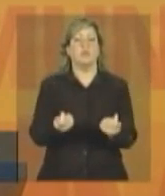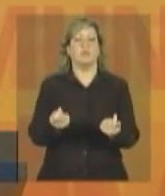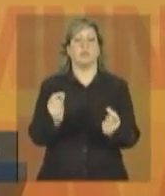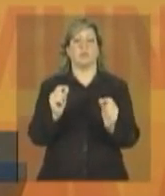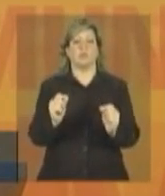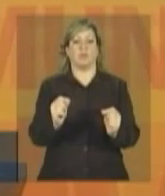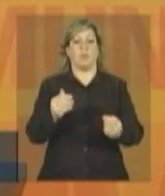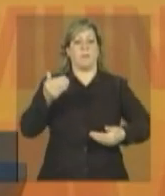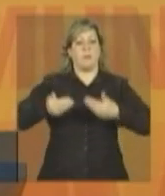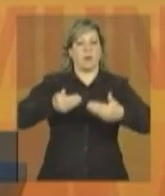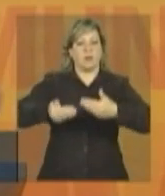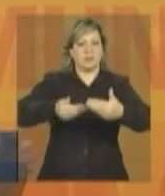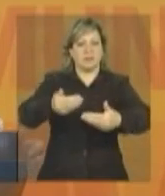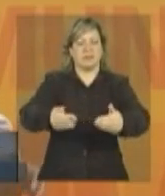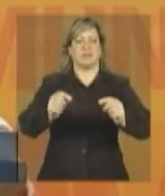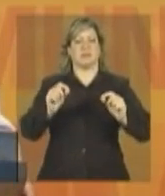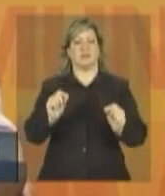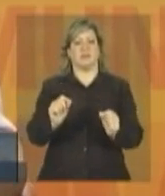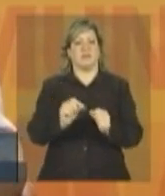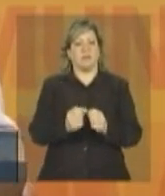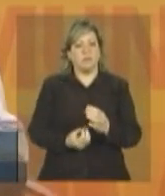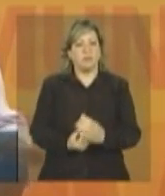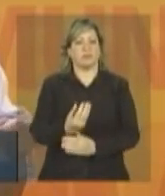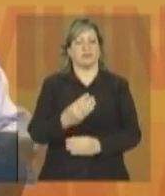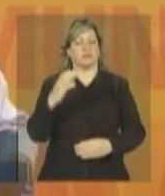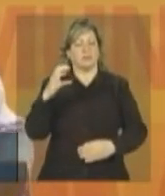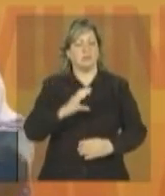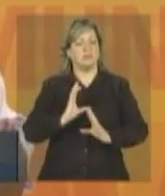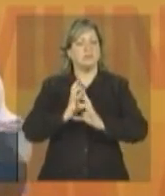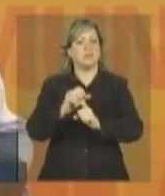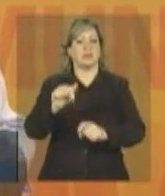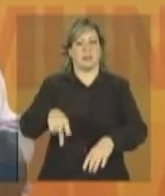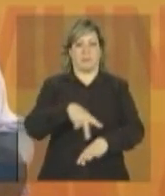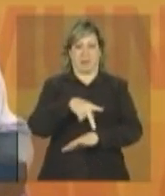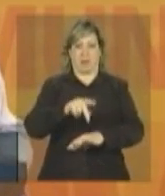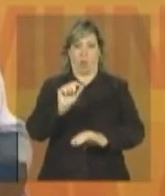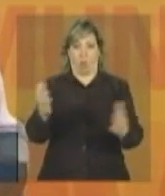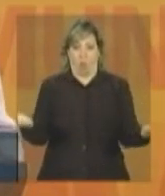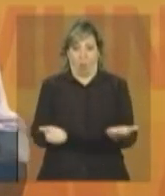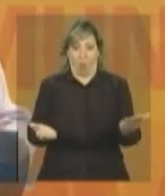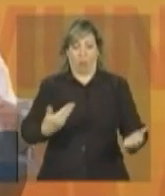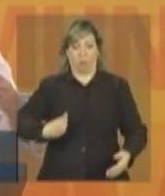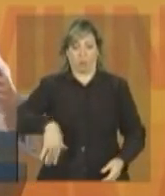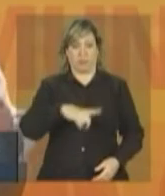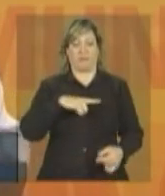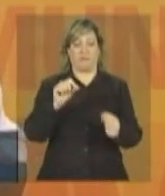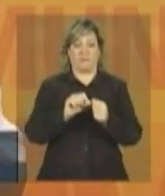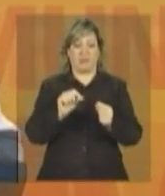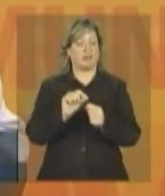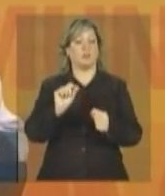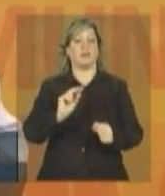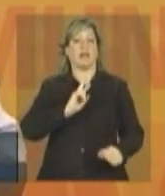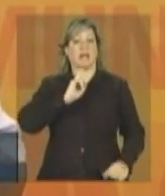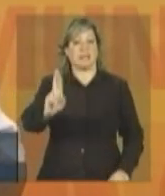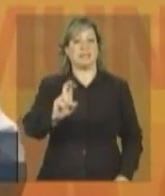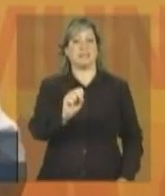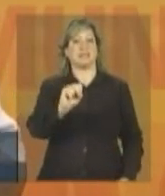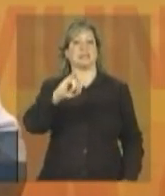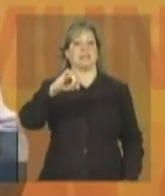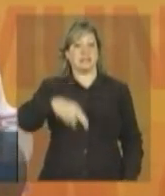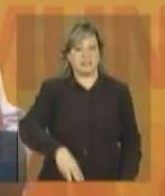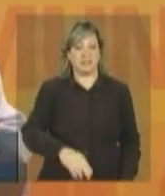é um processo implantado nesse país. O que nós hoje estamos fazendo é dizer sim,